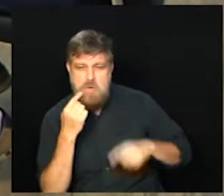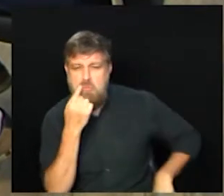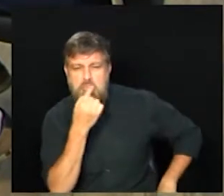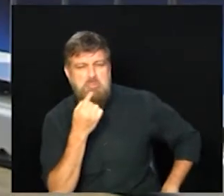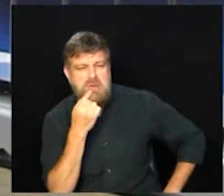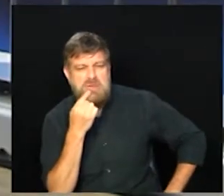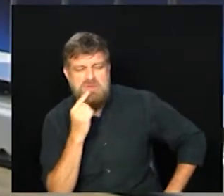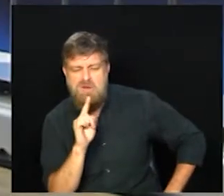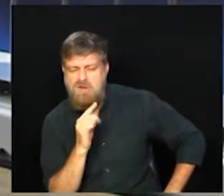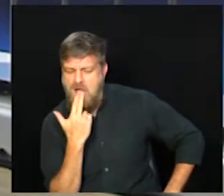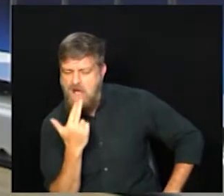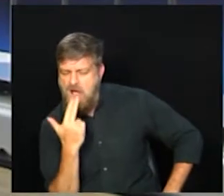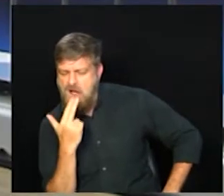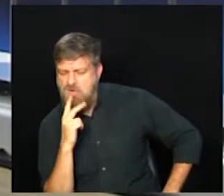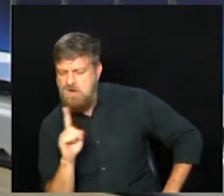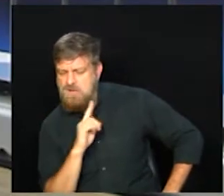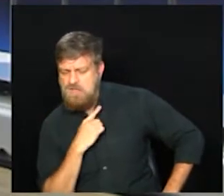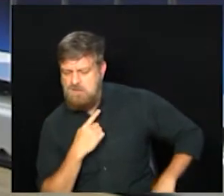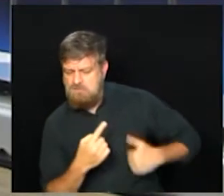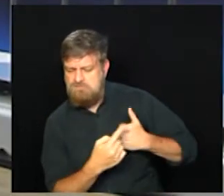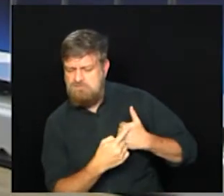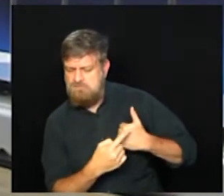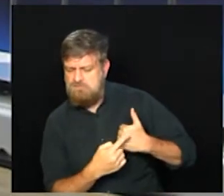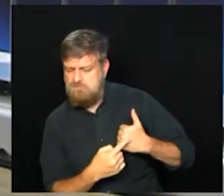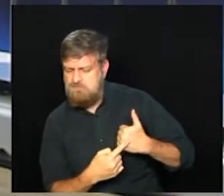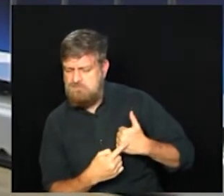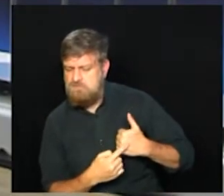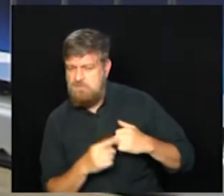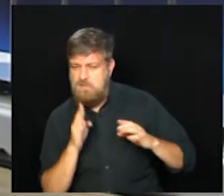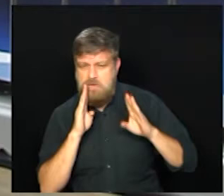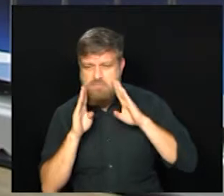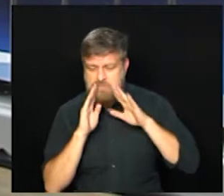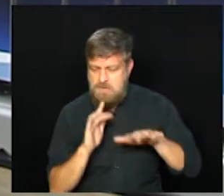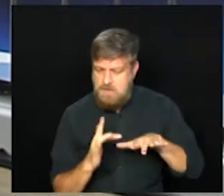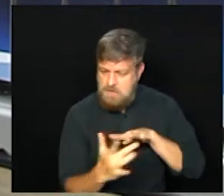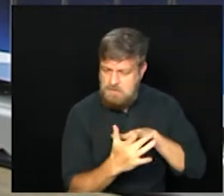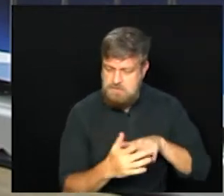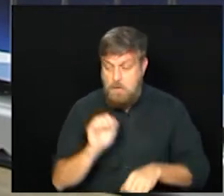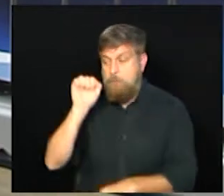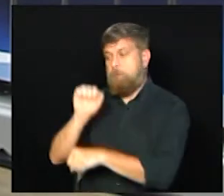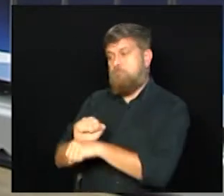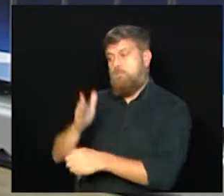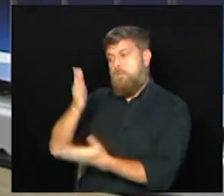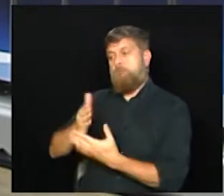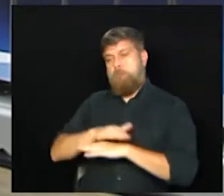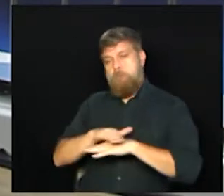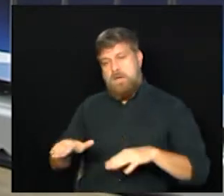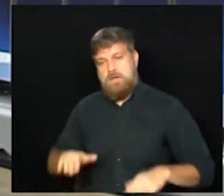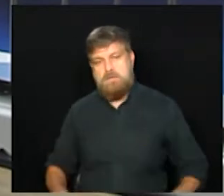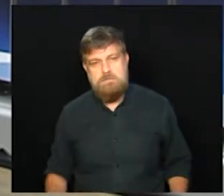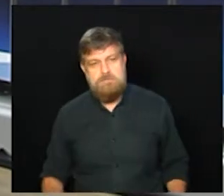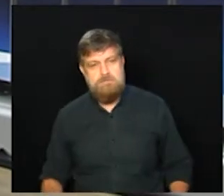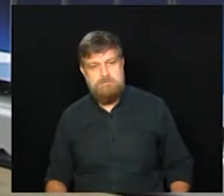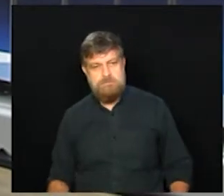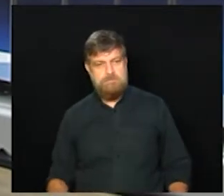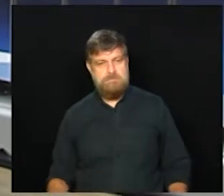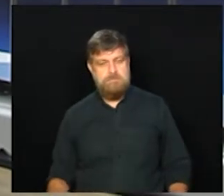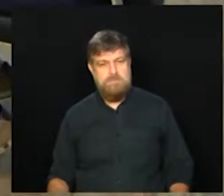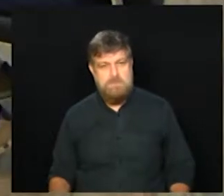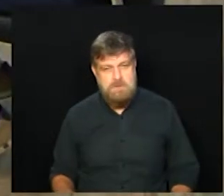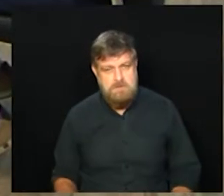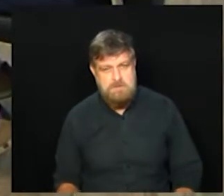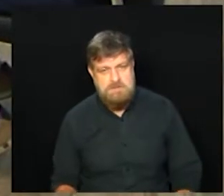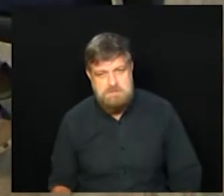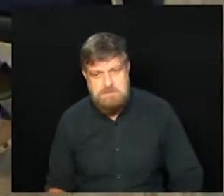batom, curtindo fotos, rede social, já tem que dar um basta nisso. Mariana, Lei Maria da Penha.